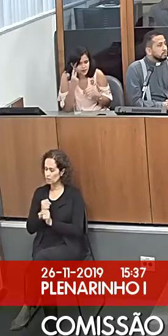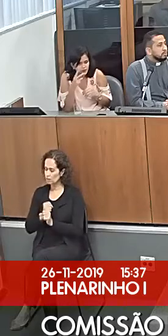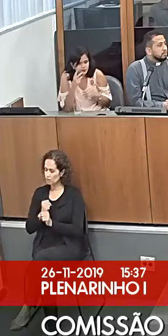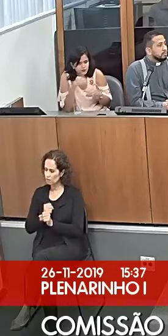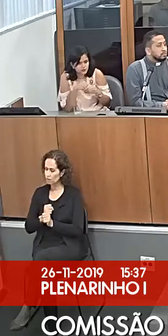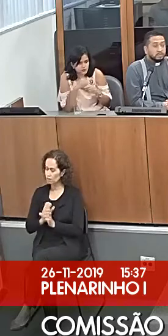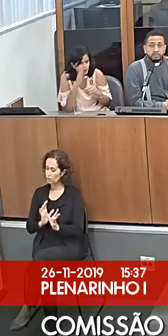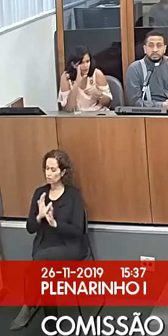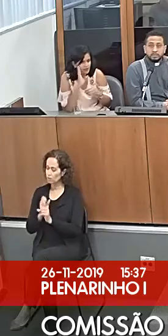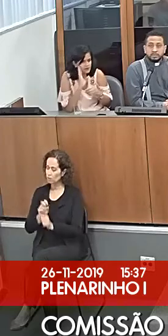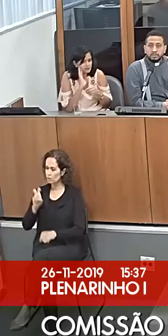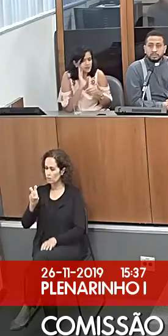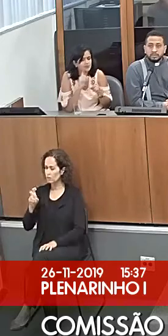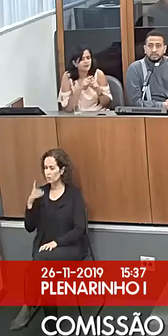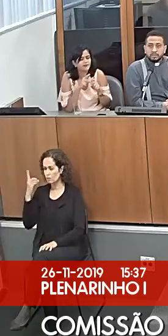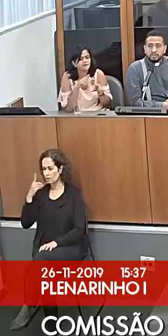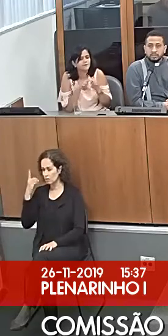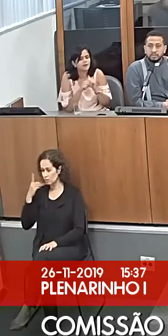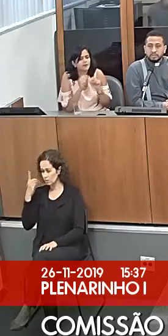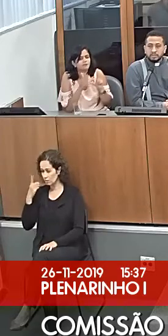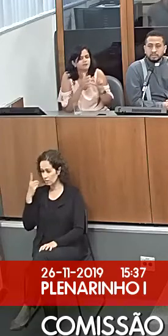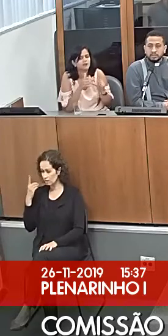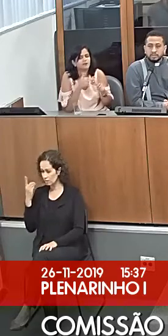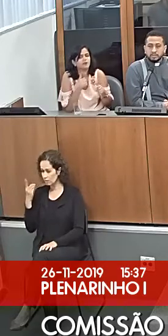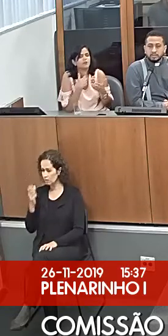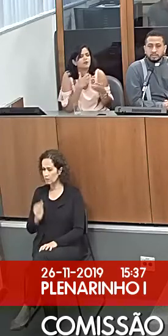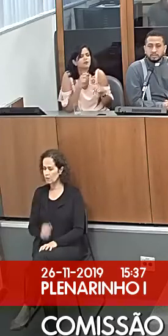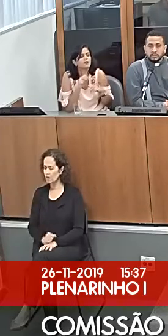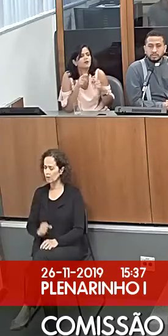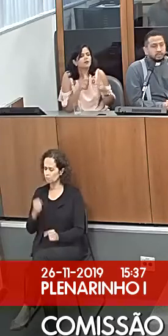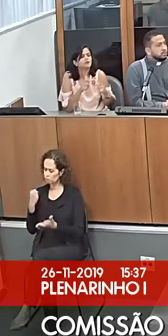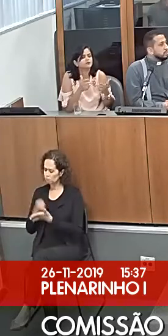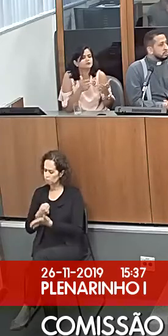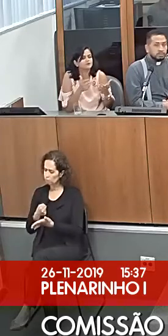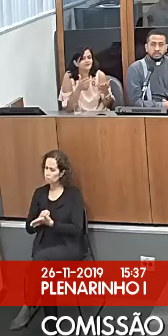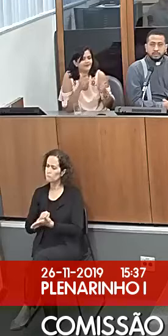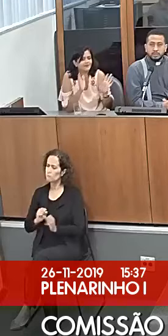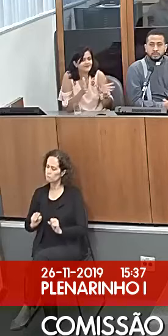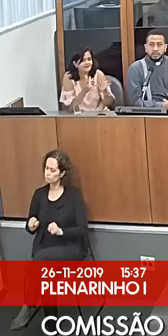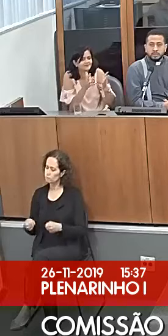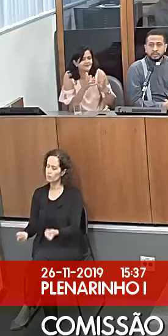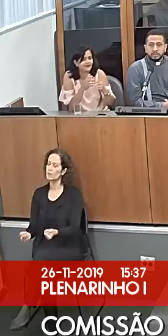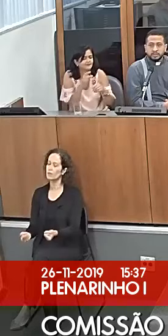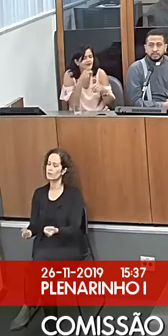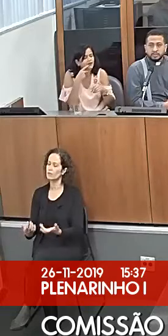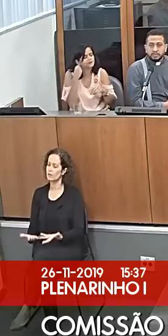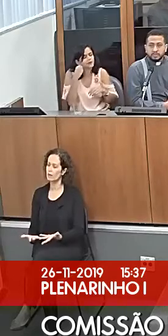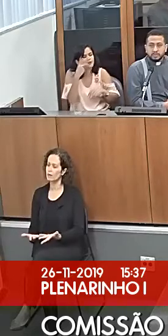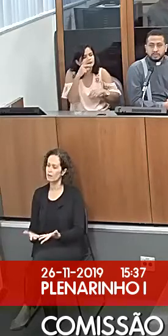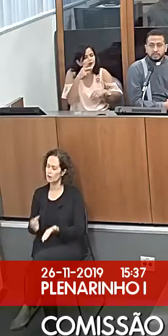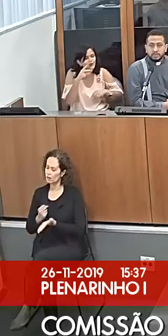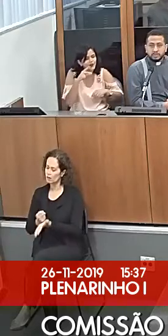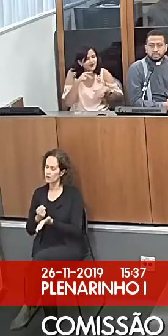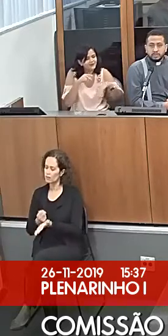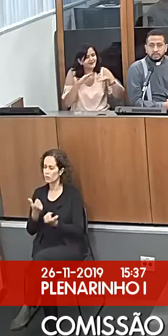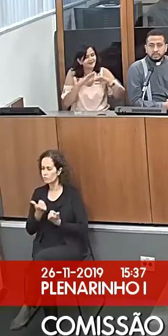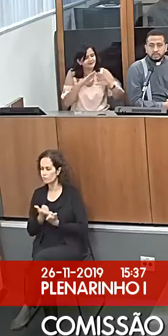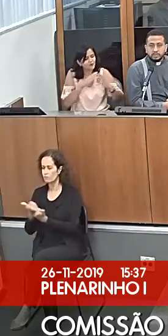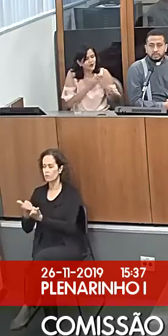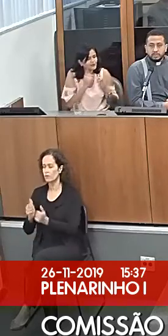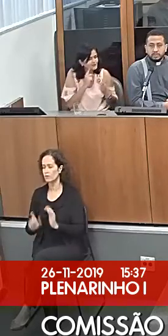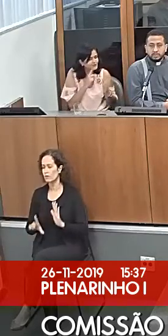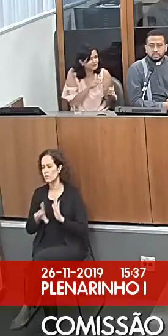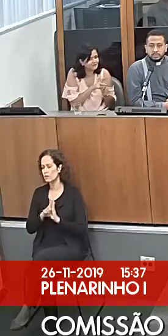5 deputados, todos imbuídos dessa mesma causa de aperfeiçoar e contribuir não só com a